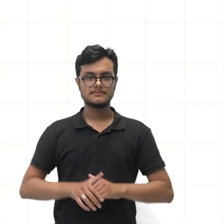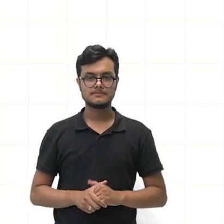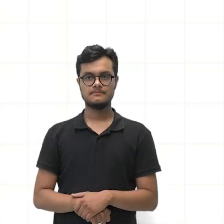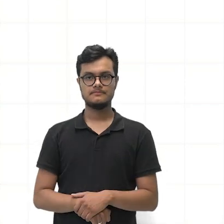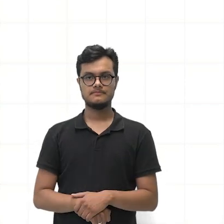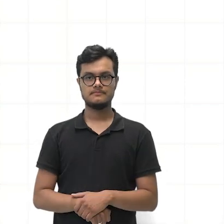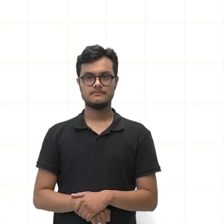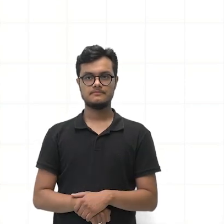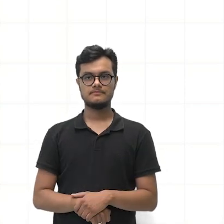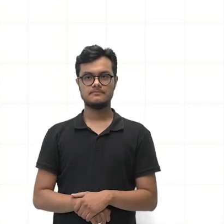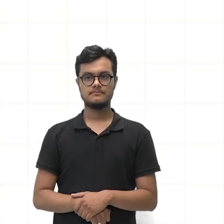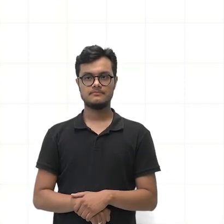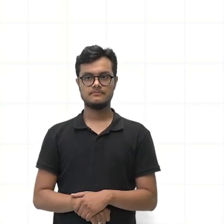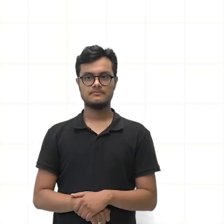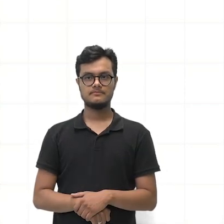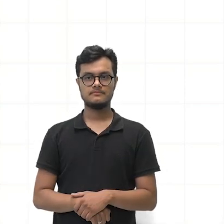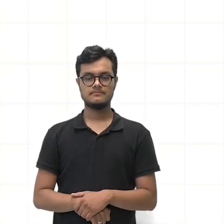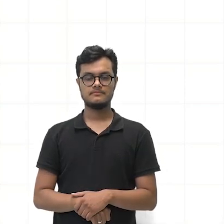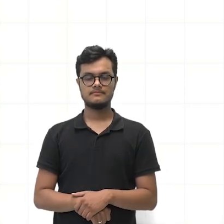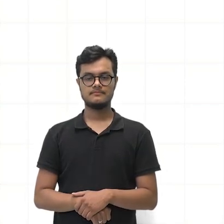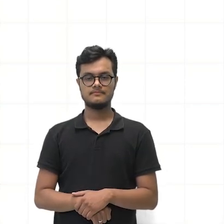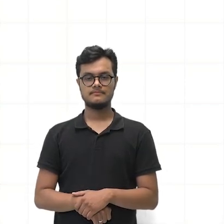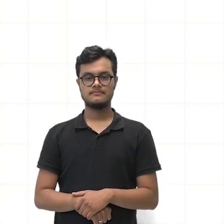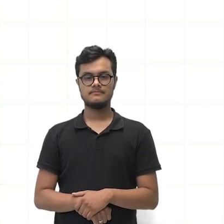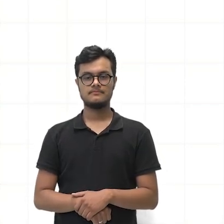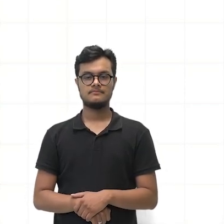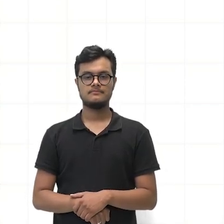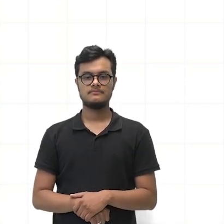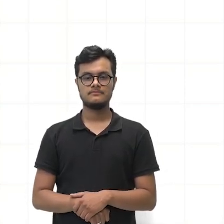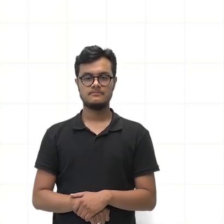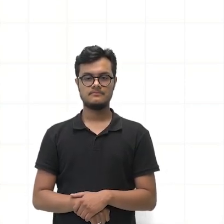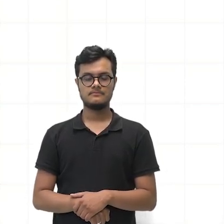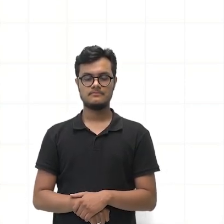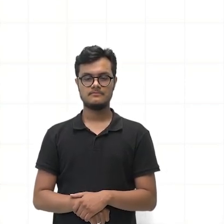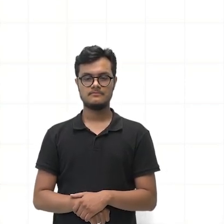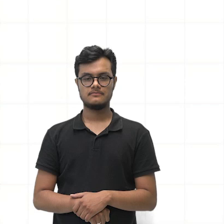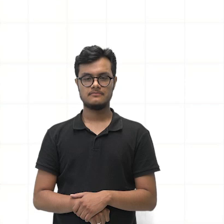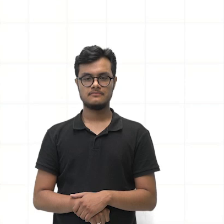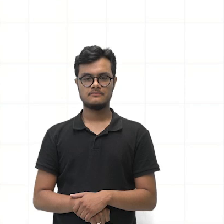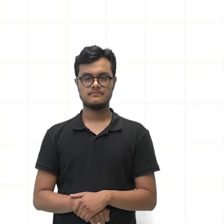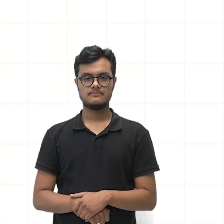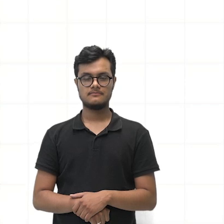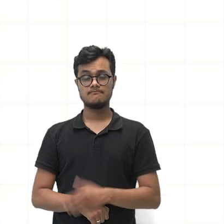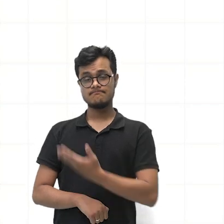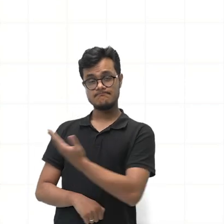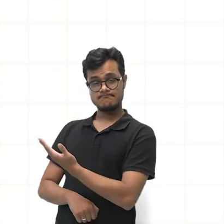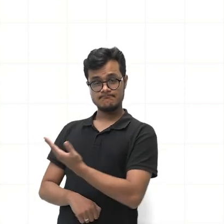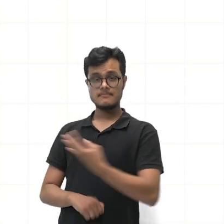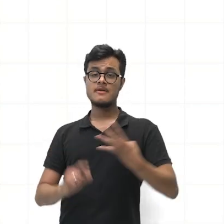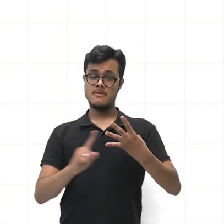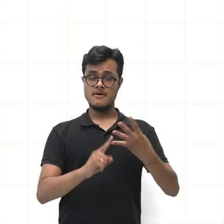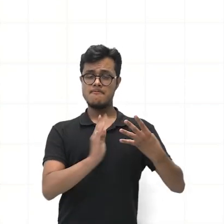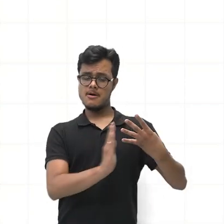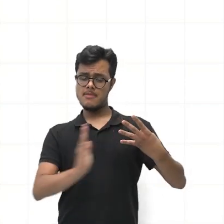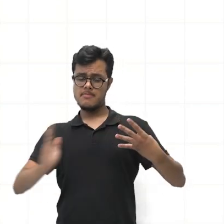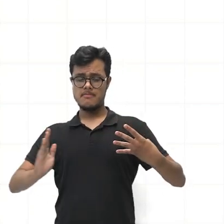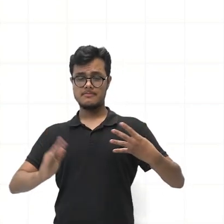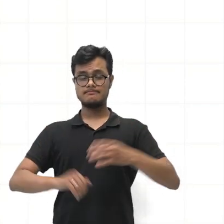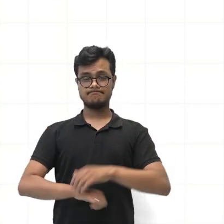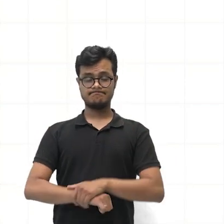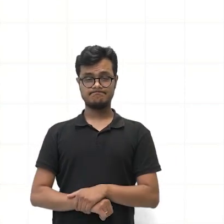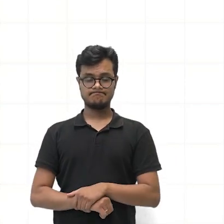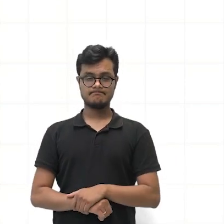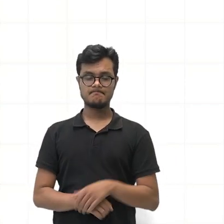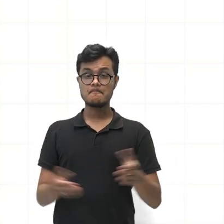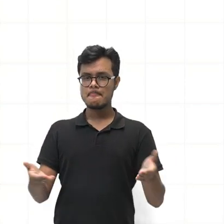semana. E a nossa estrela fubá, né? Segunda 12,2, 11,8, tá tudo bacana.